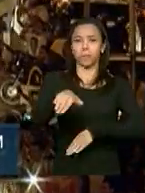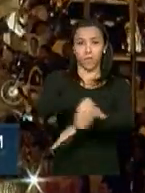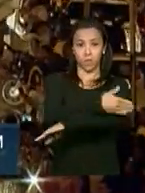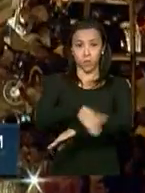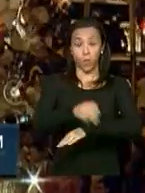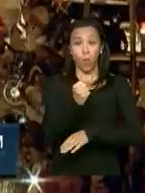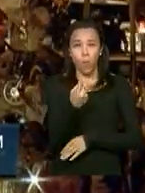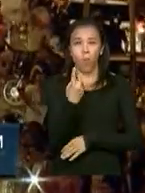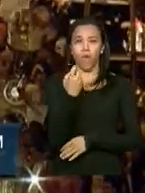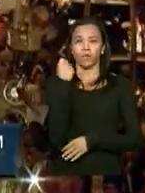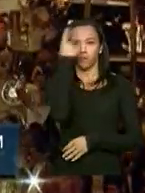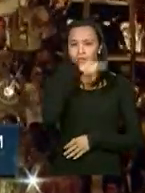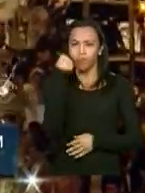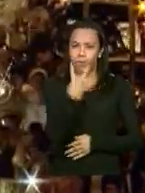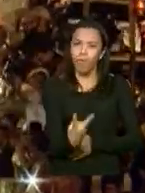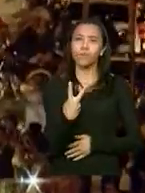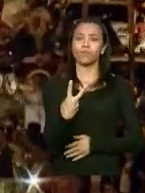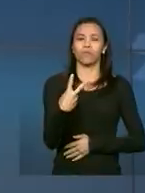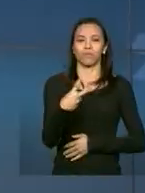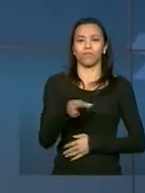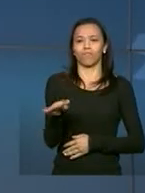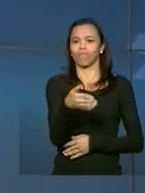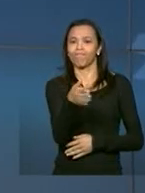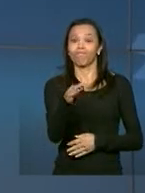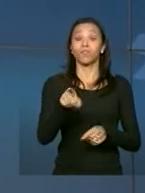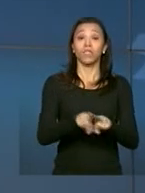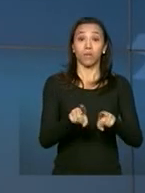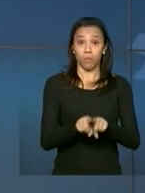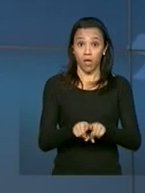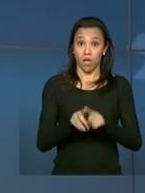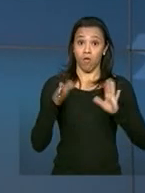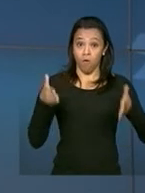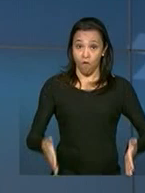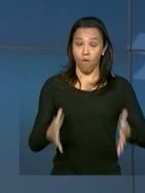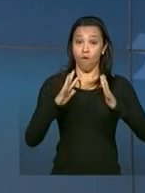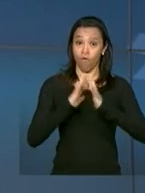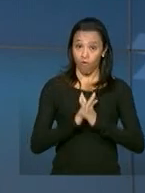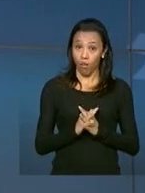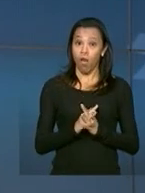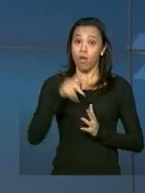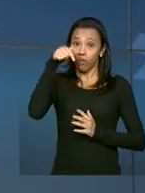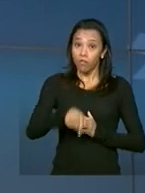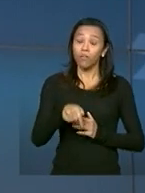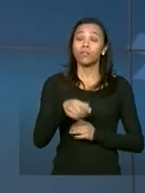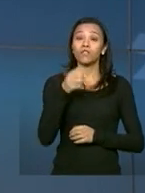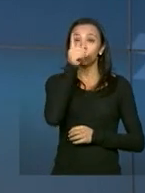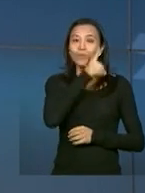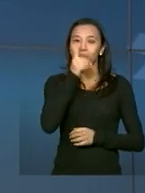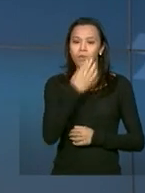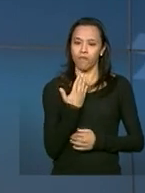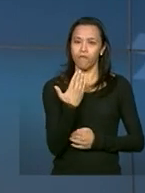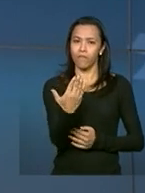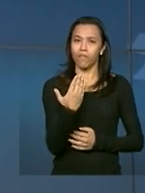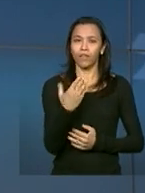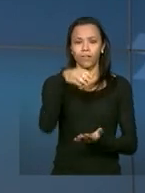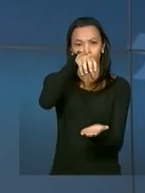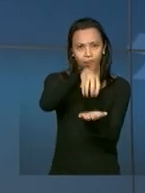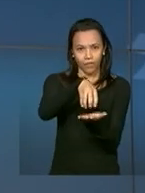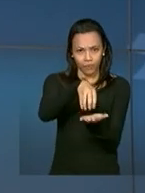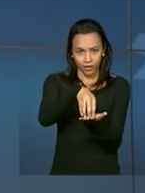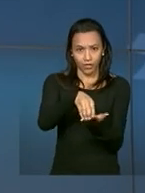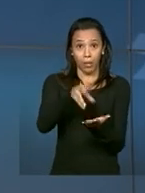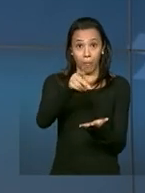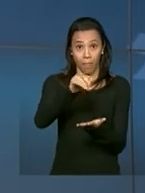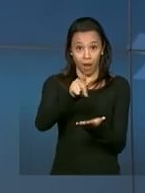2 horas as ruas da capital pernambucana. O velório foi realizado neste domingo em frente ao Palácio Campo das